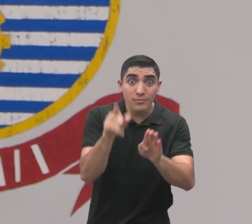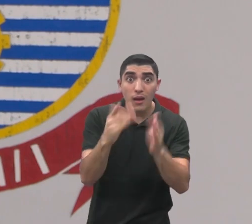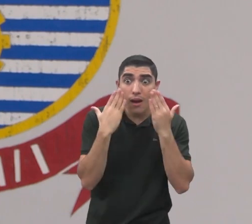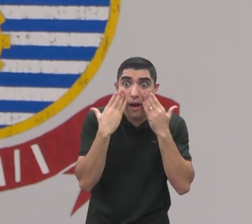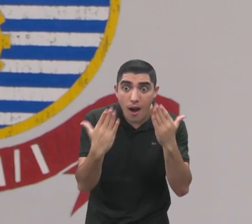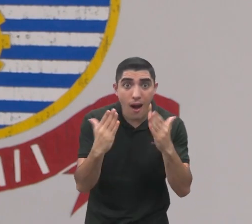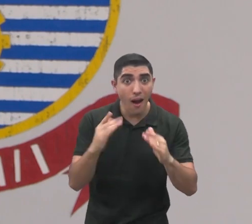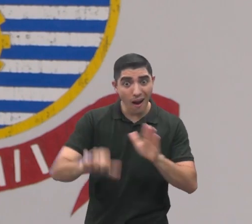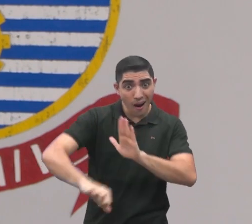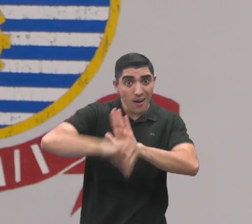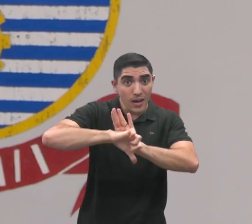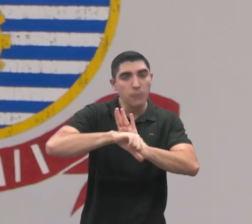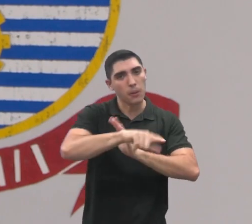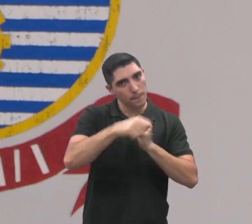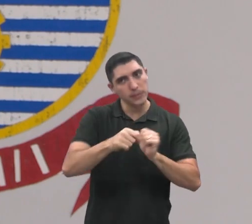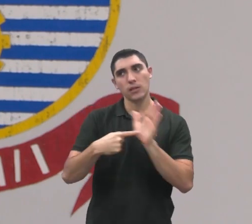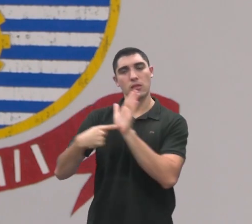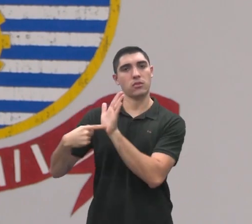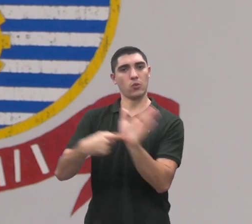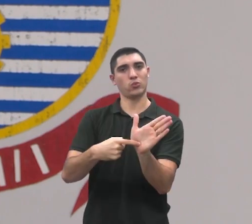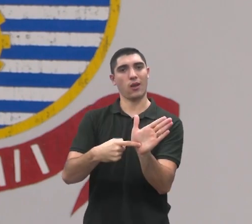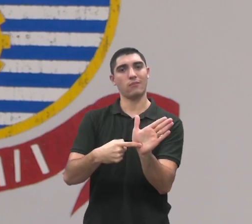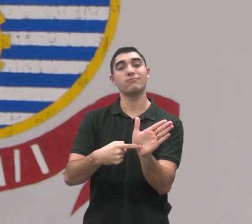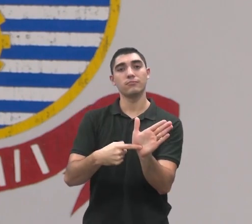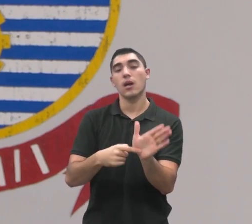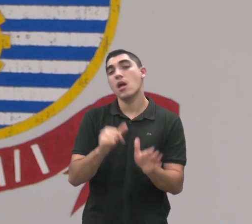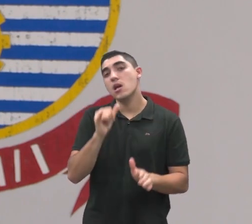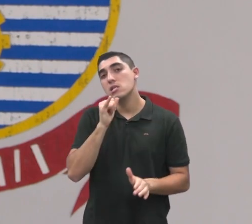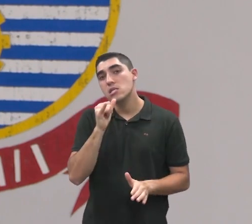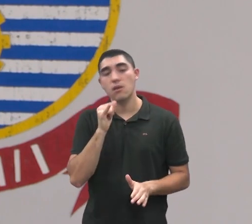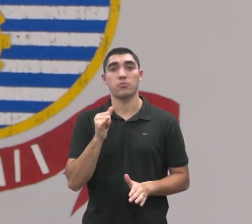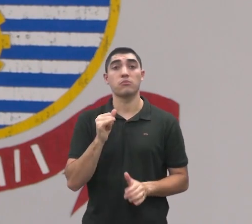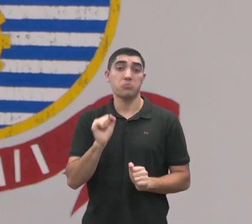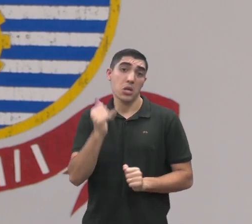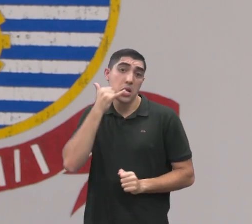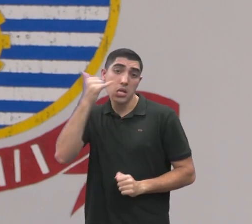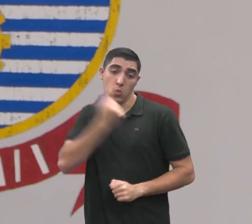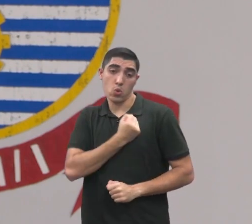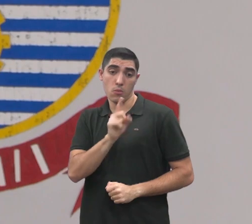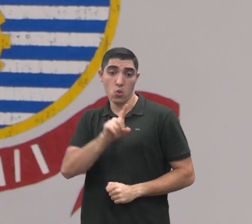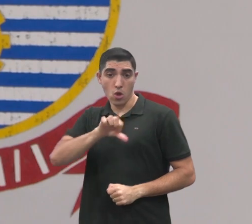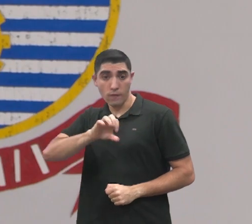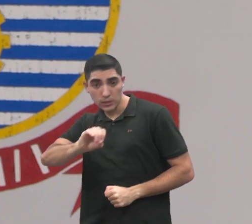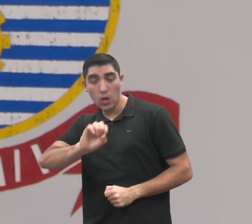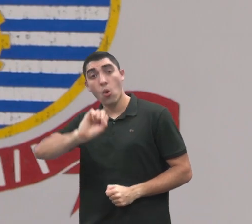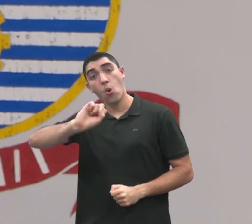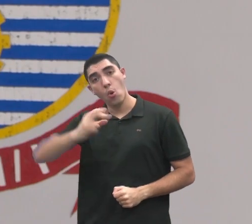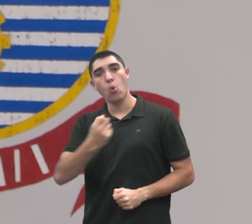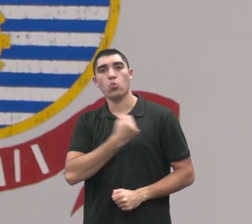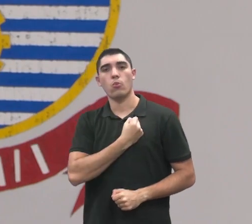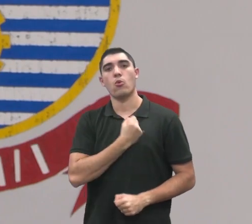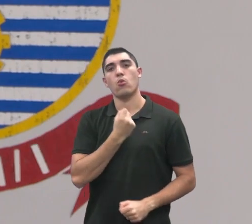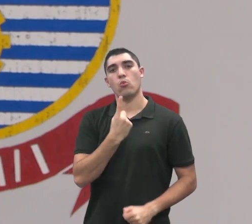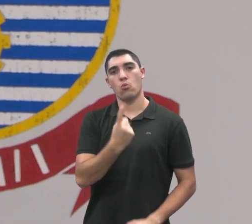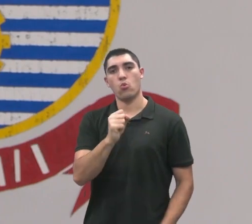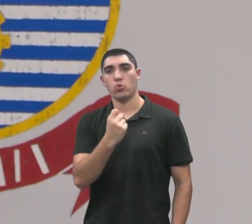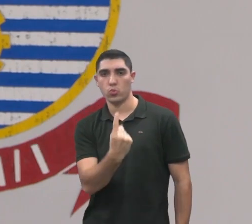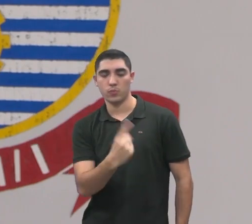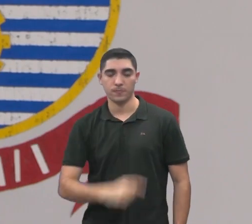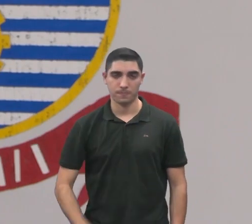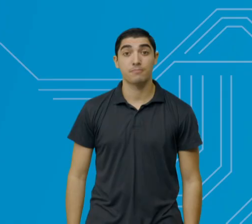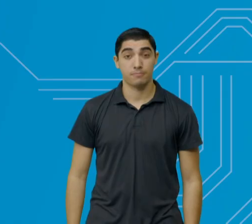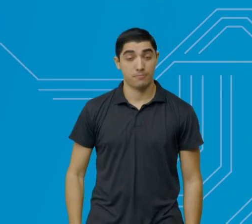crimes de qual tem conhecimento. Hoje nós temos, ou seja, ou através de 190 ou através